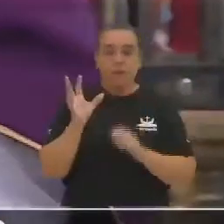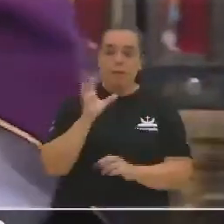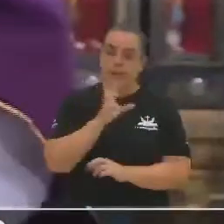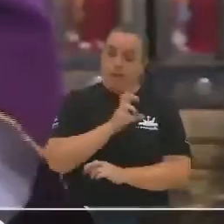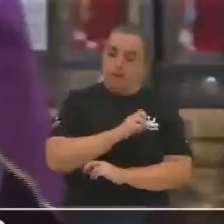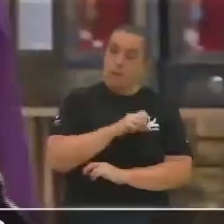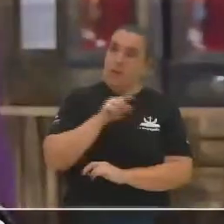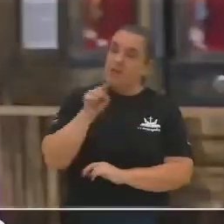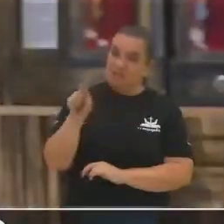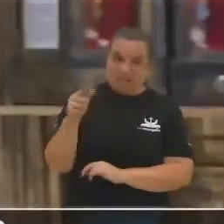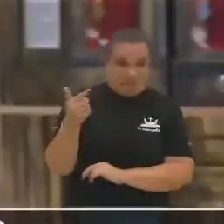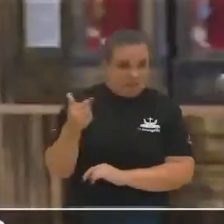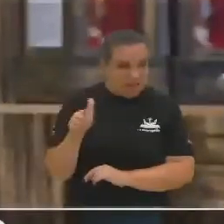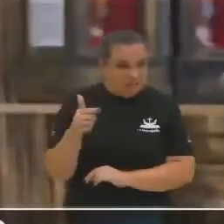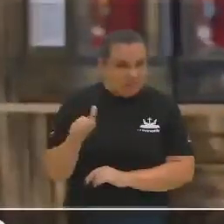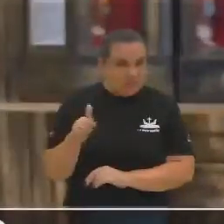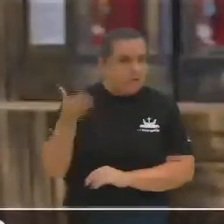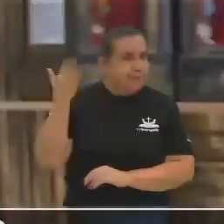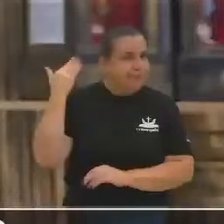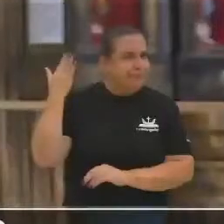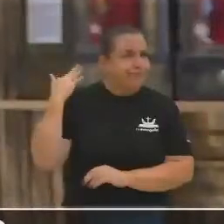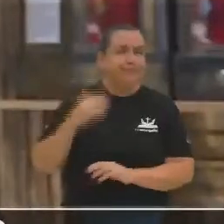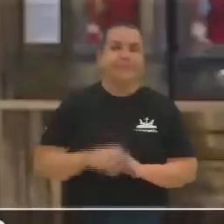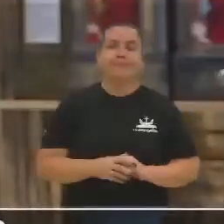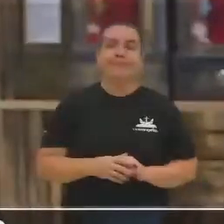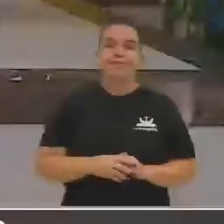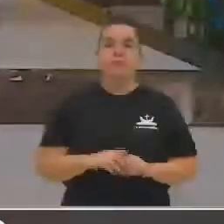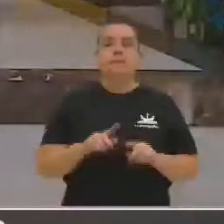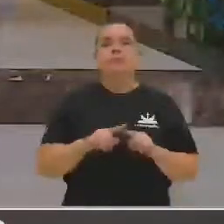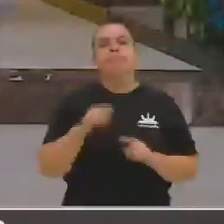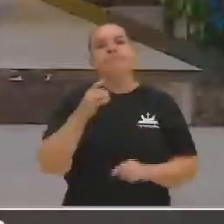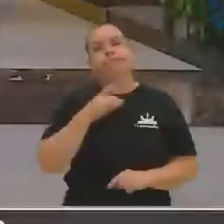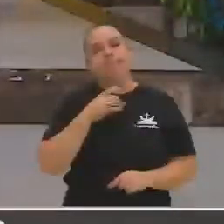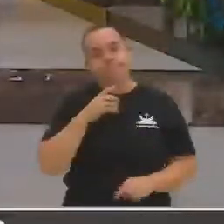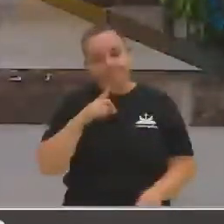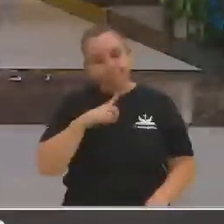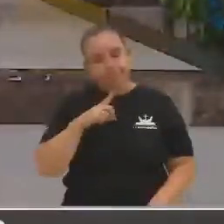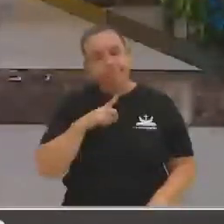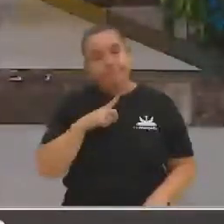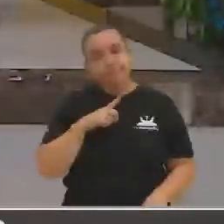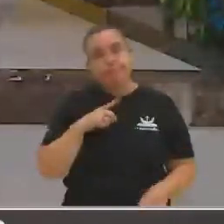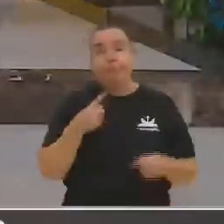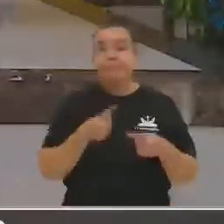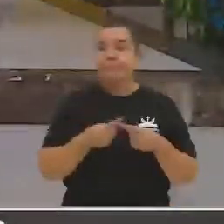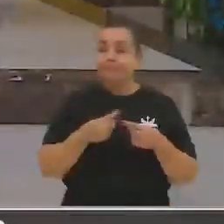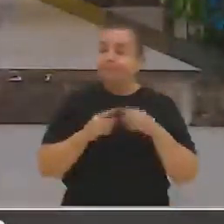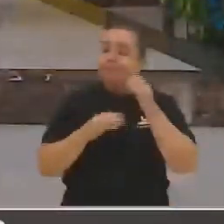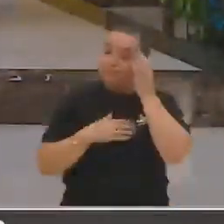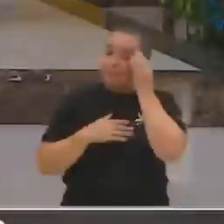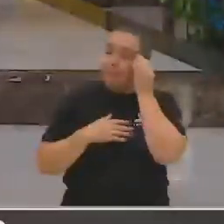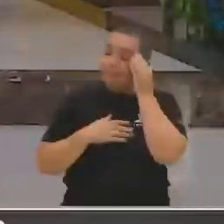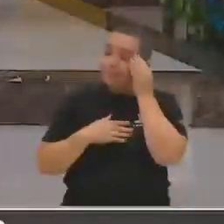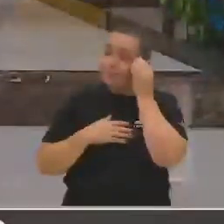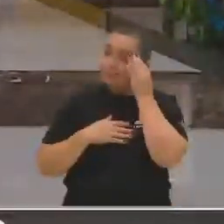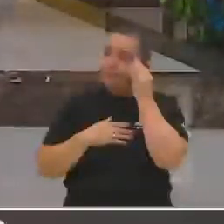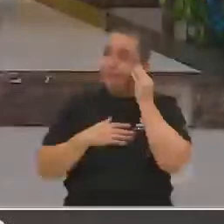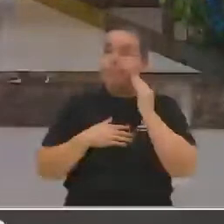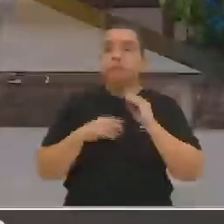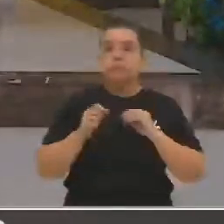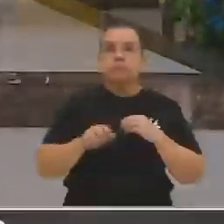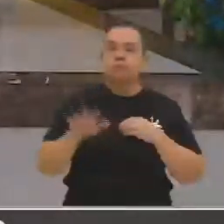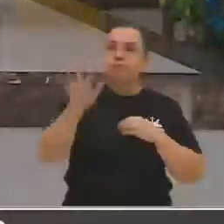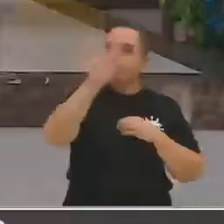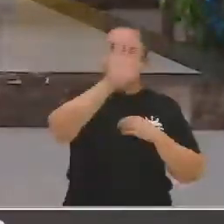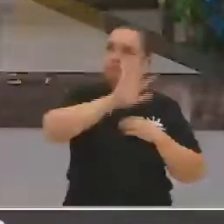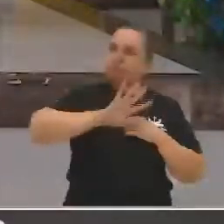que Ele não teve. Só que eu tenho medo, gente. Eu tenho medo de que o cenário